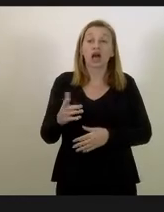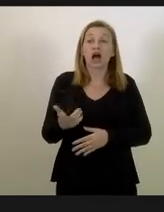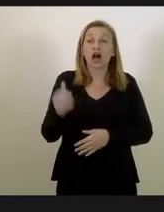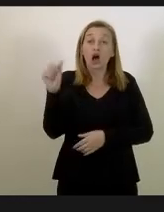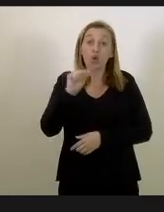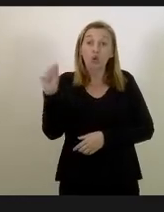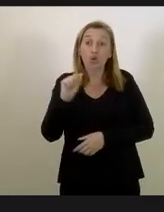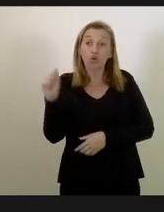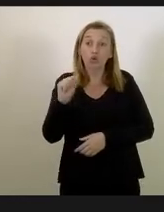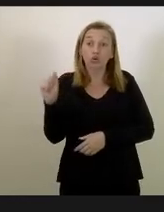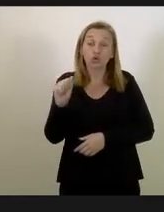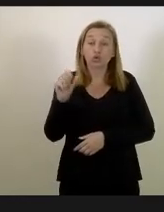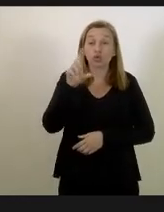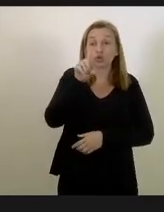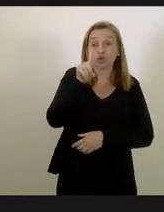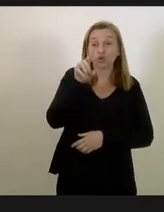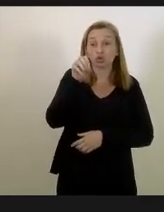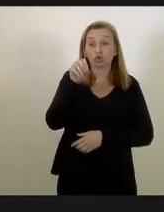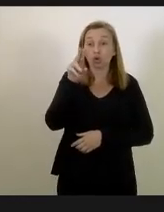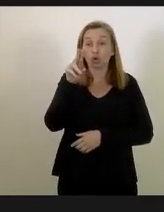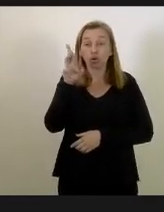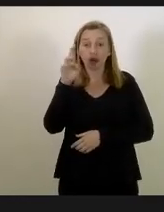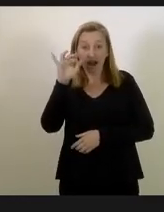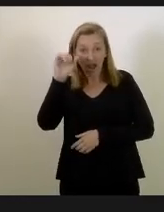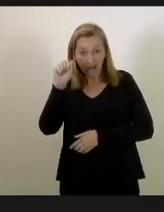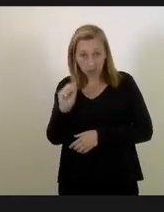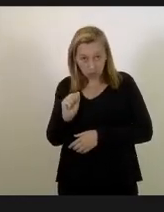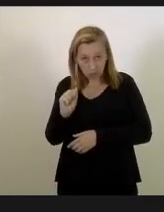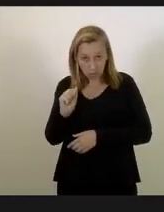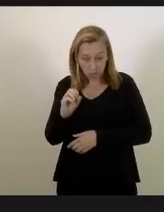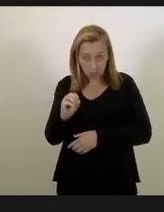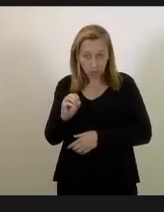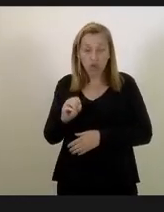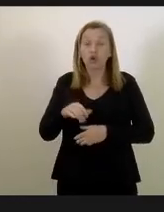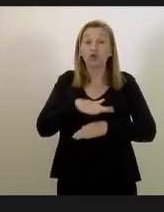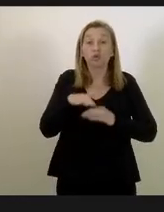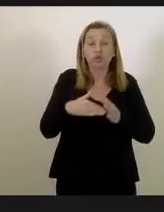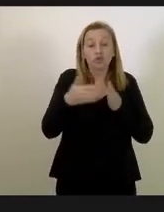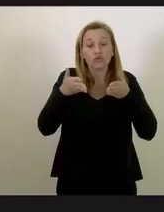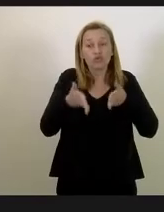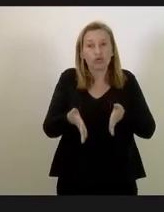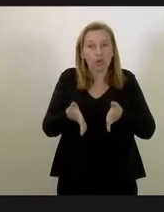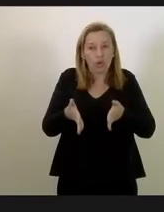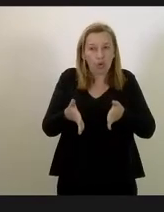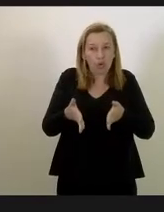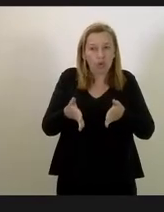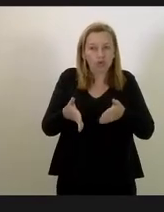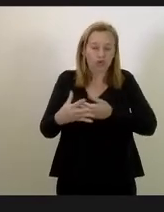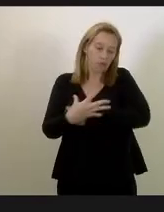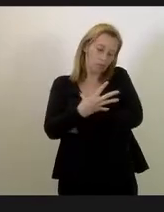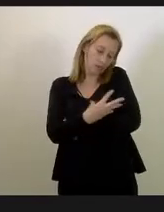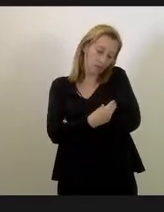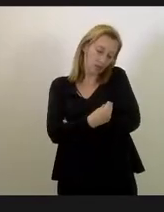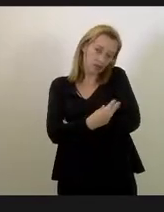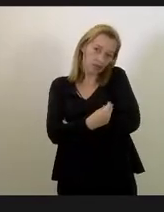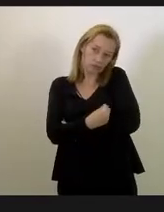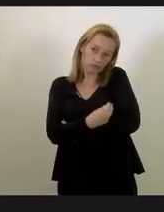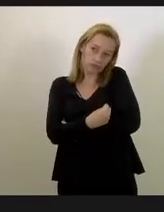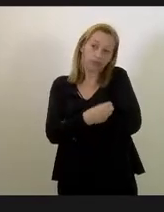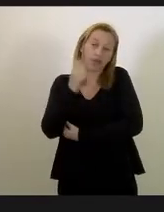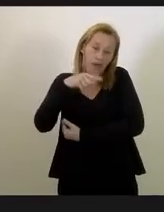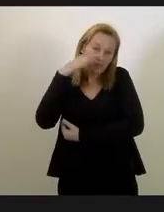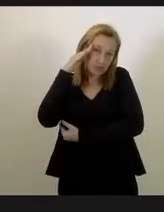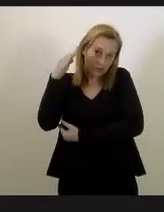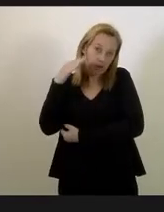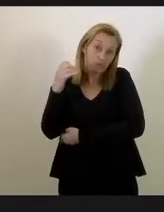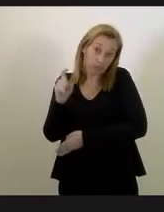de se concentrar né ter toda concentração na questão do aleitamento materno é fundamental